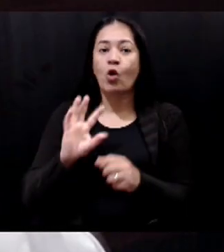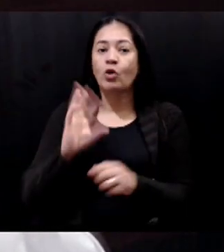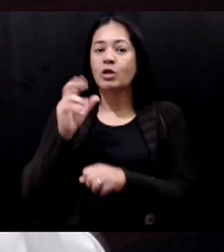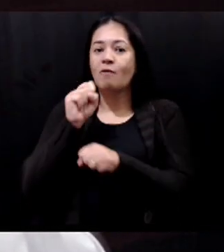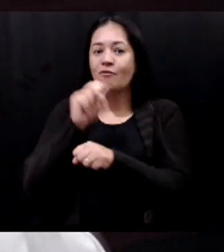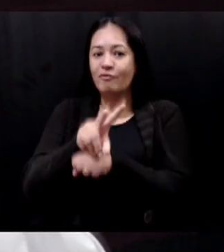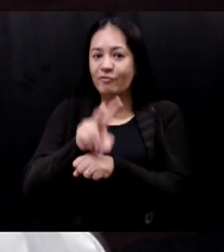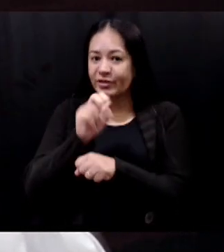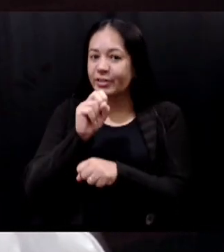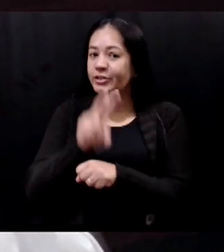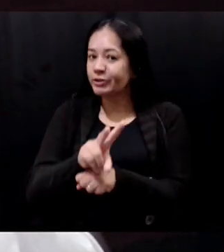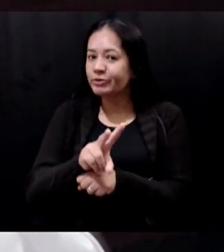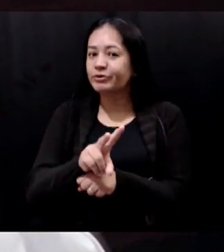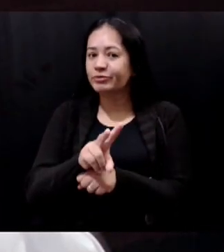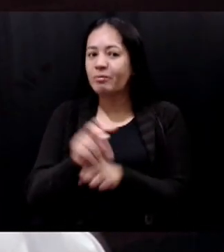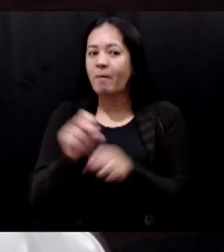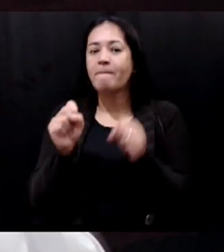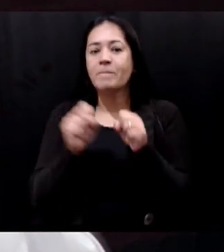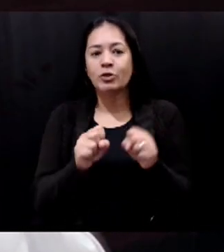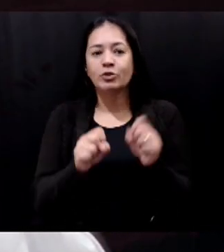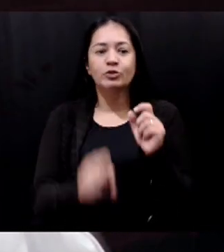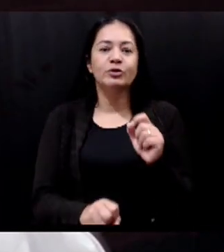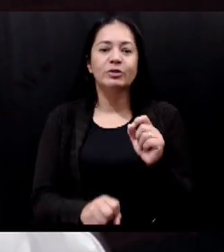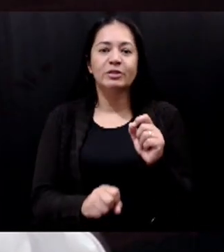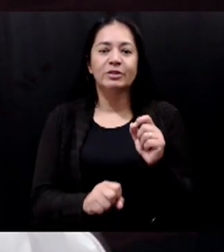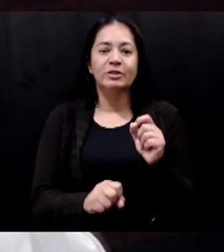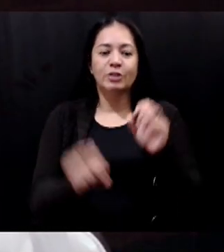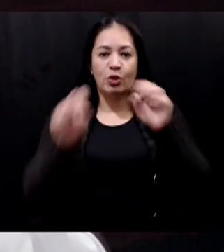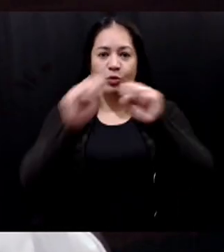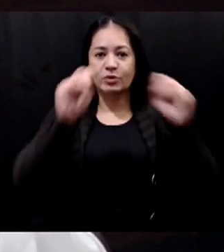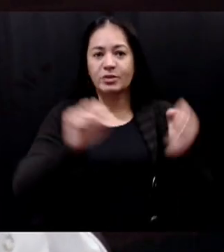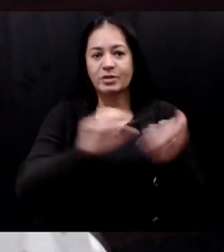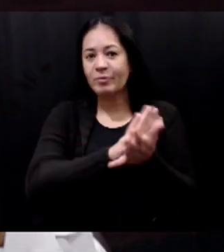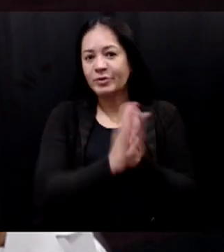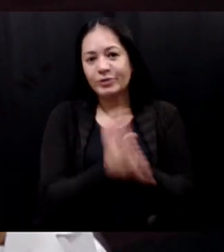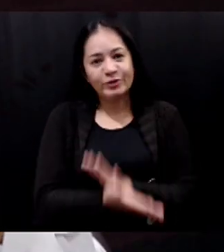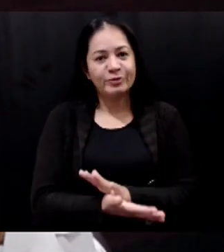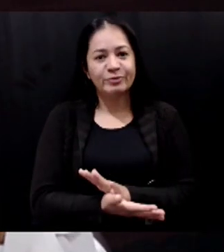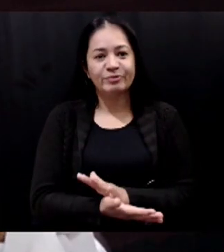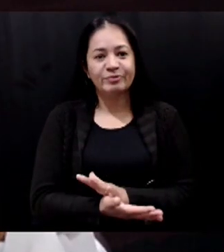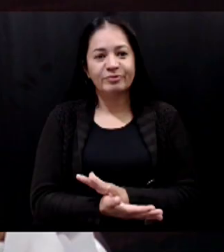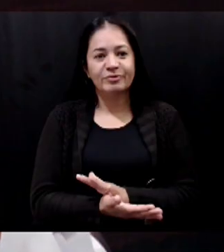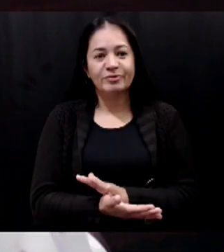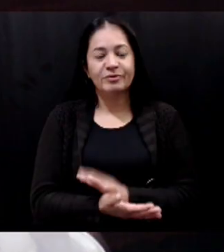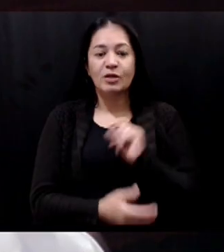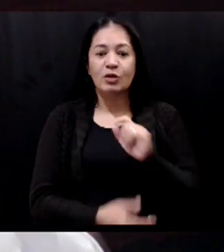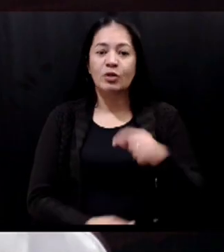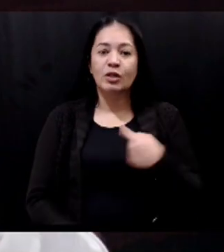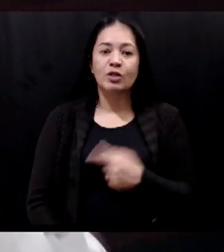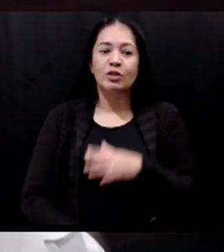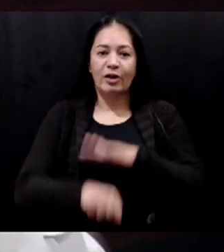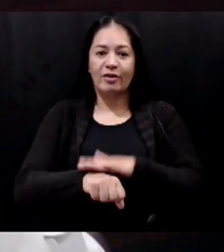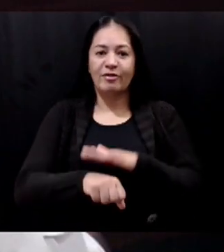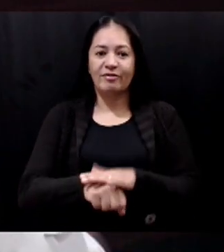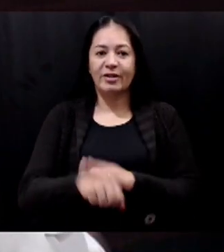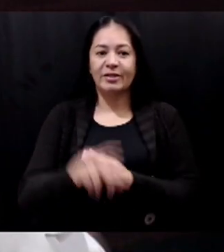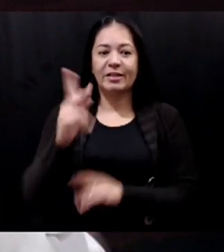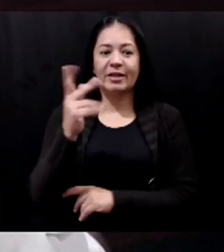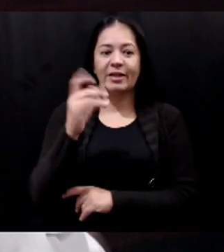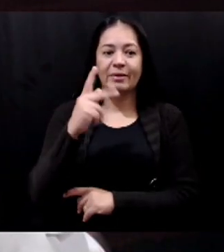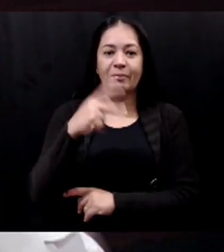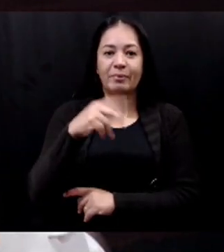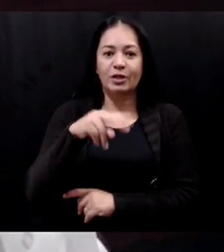vírus pode destruir o sistema operacional. Então, o que a gente faz em hipnose é aquilo que a gente tem que fazer